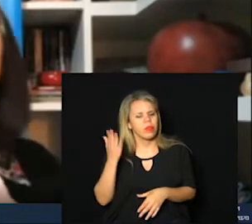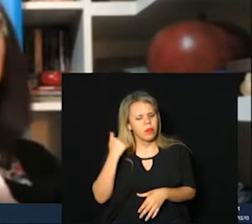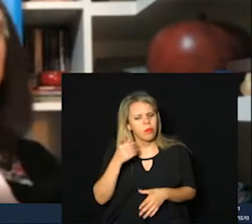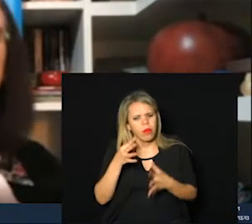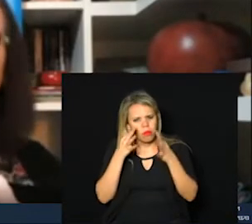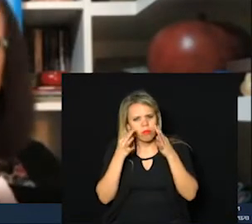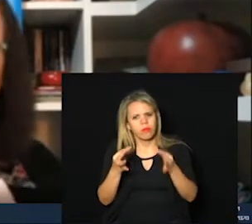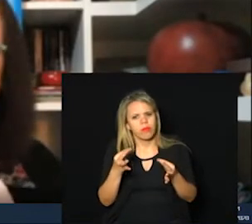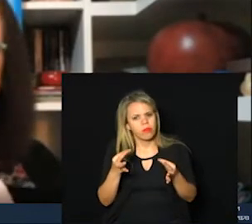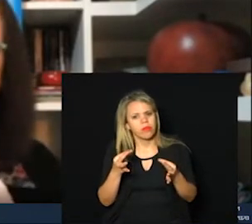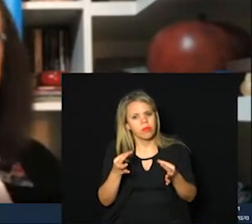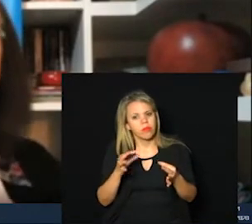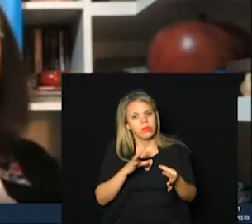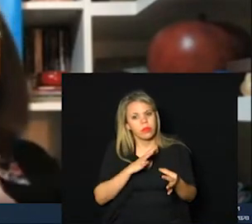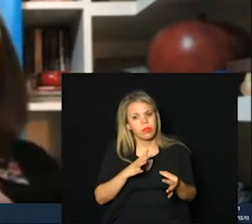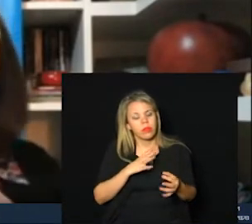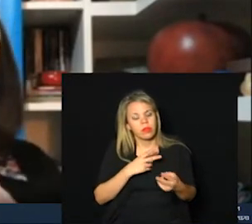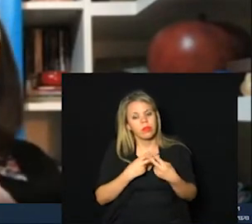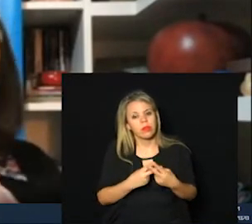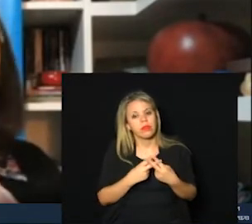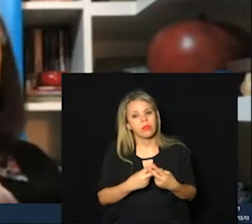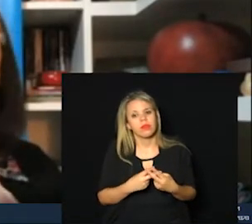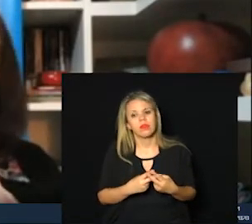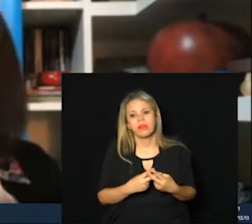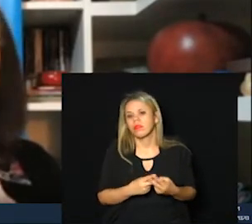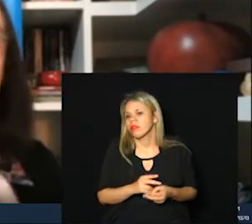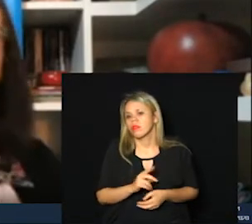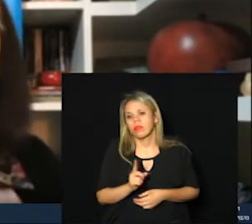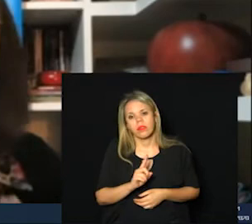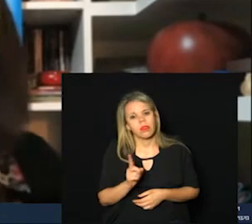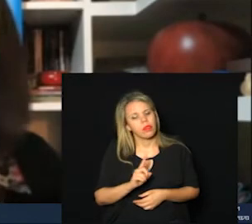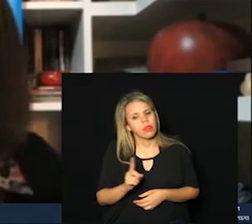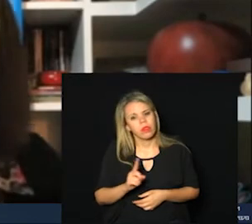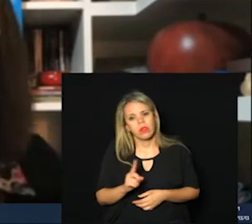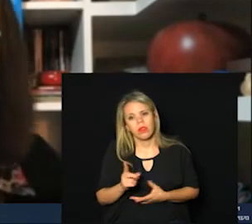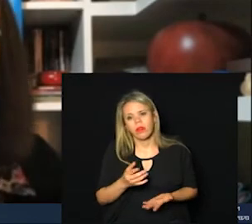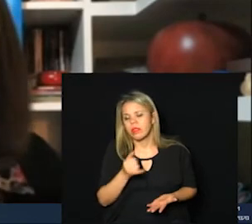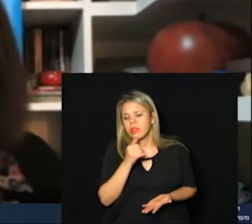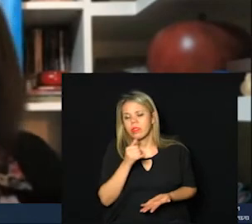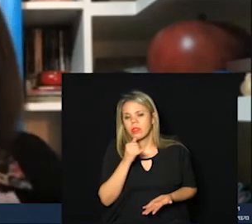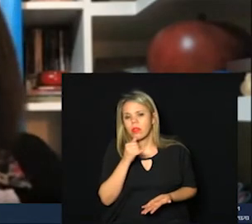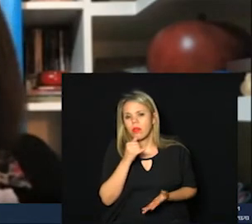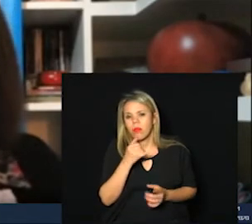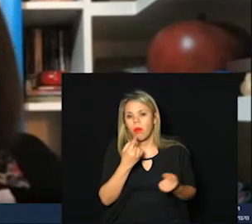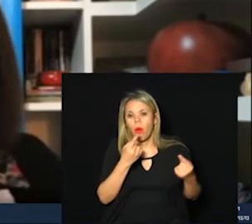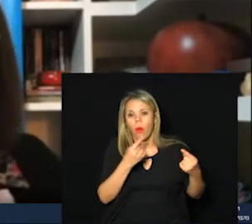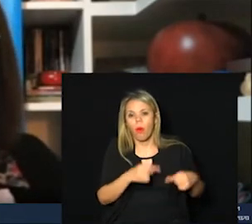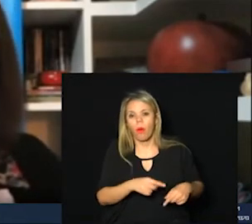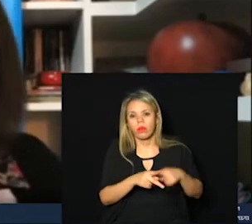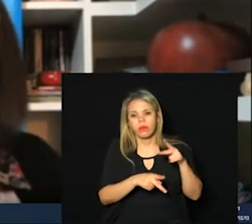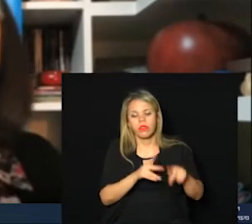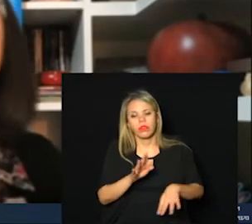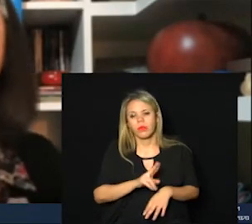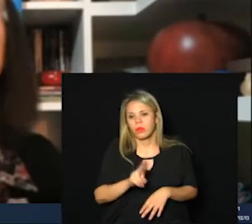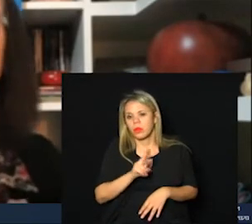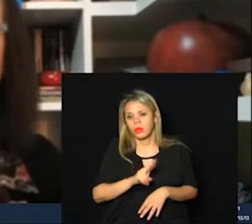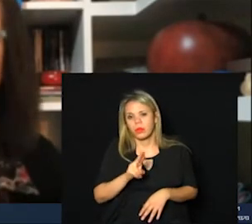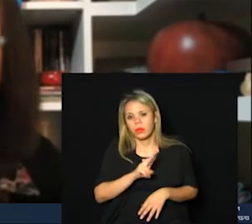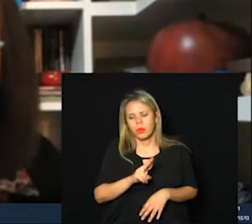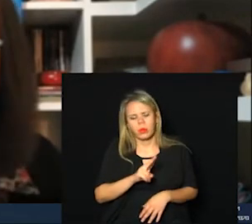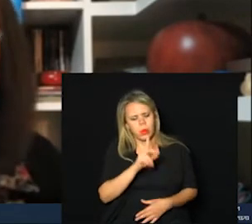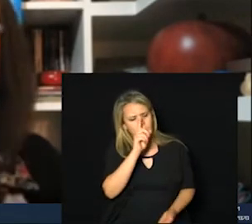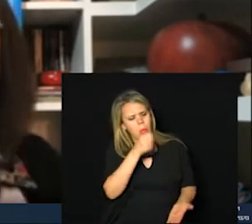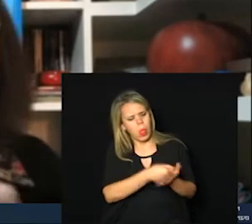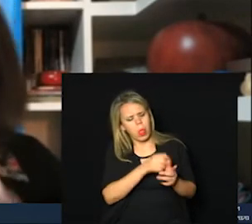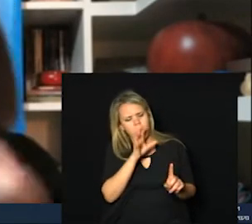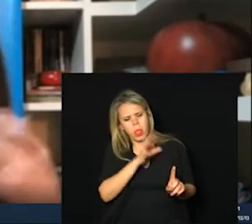que todos se expressem, não exercer a arbitrariedade sobre o outro, não usar o poder